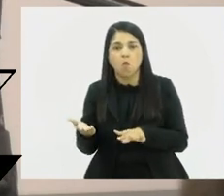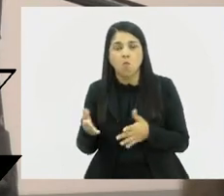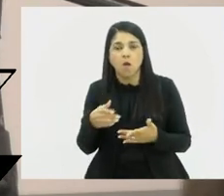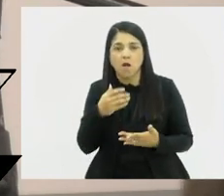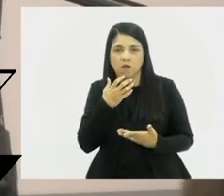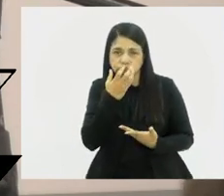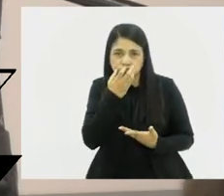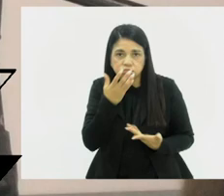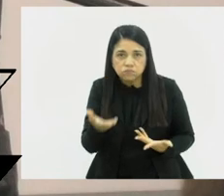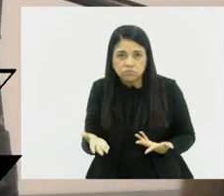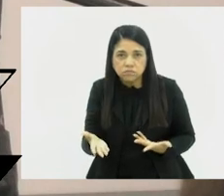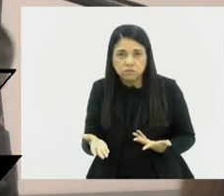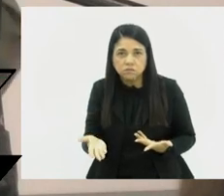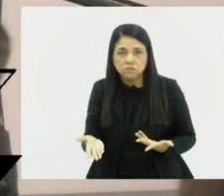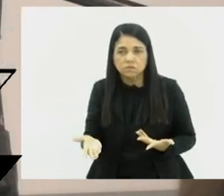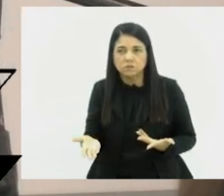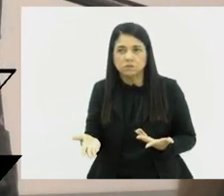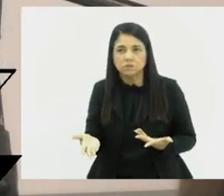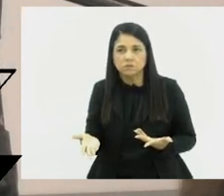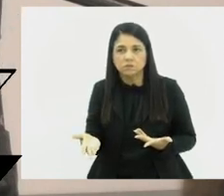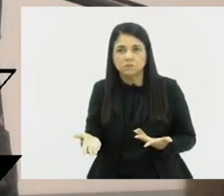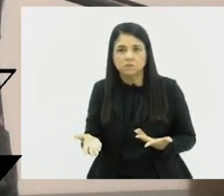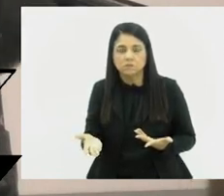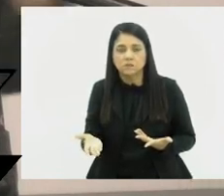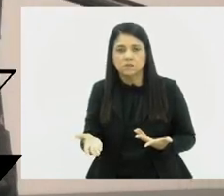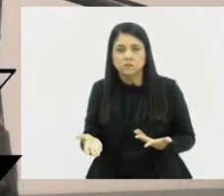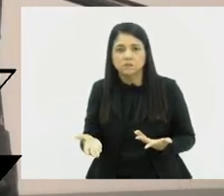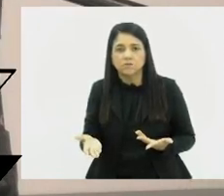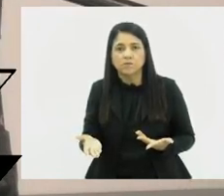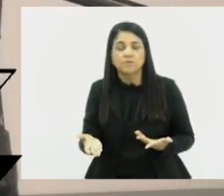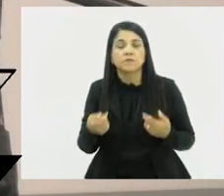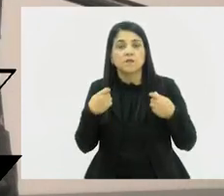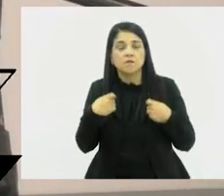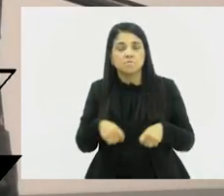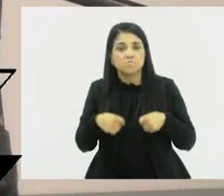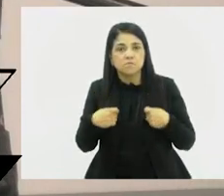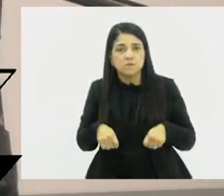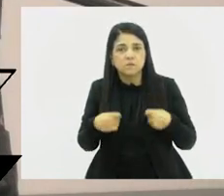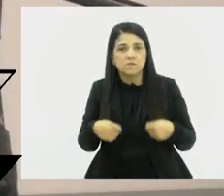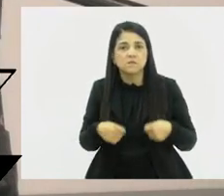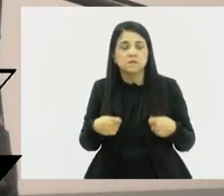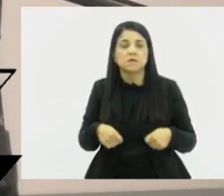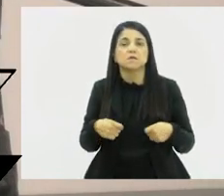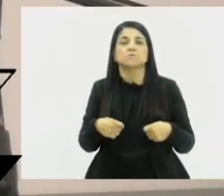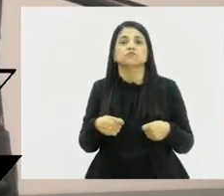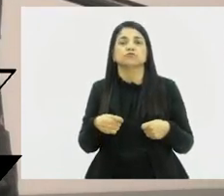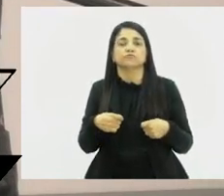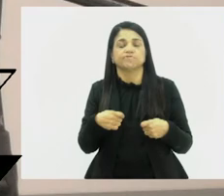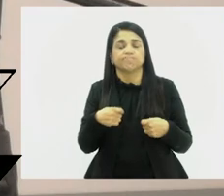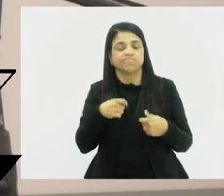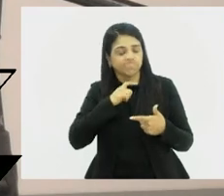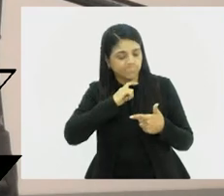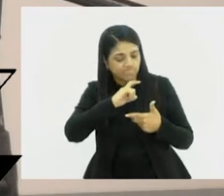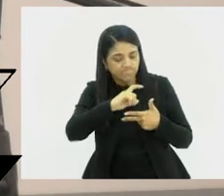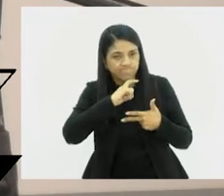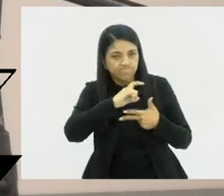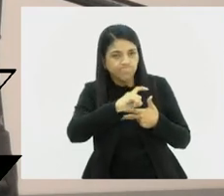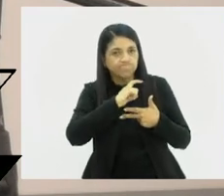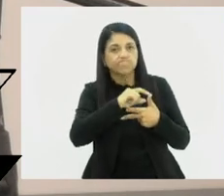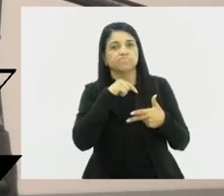são coisas que nós temos que absorver, levar ao executivo. É necessário uma nova